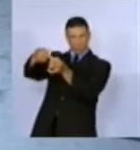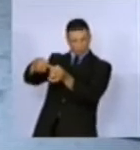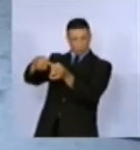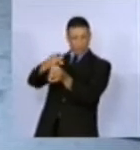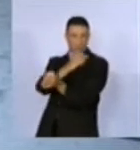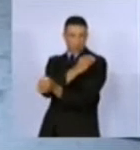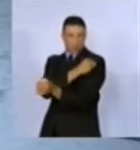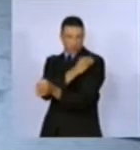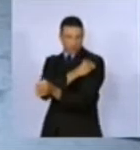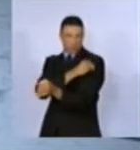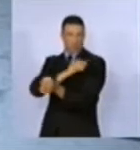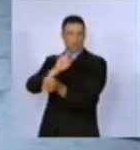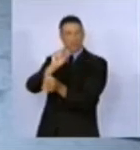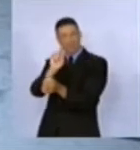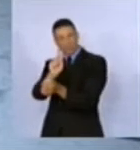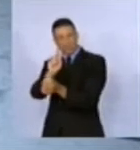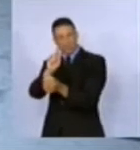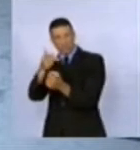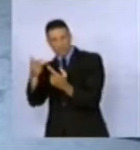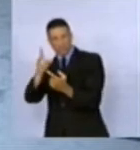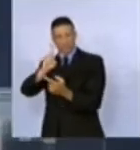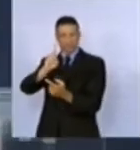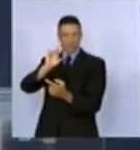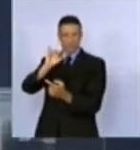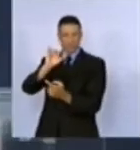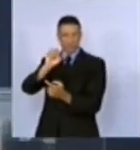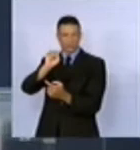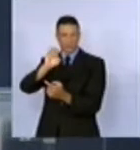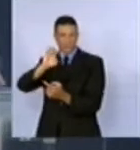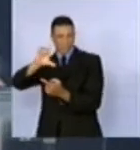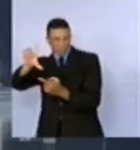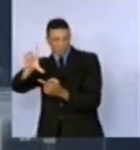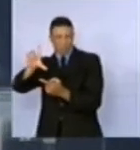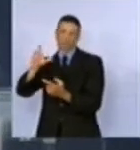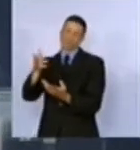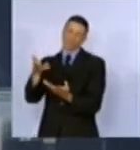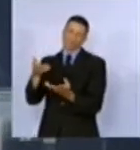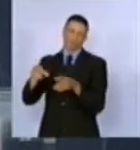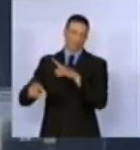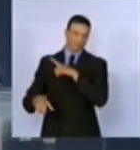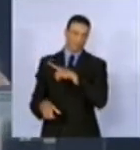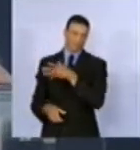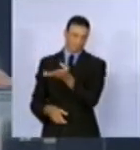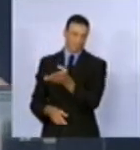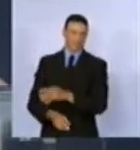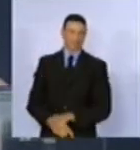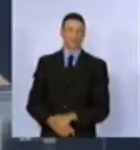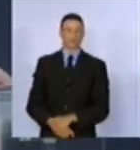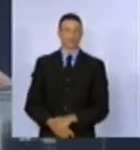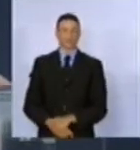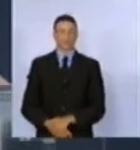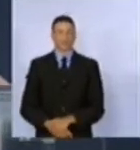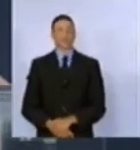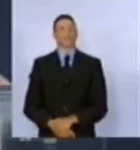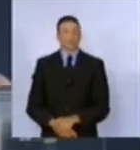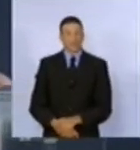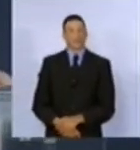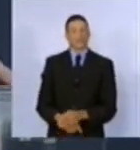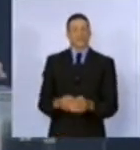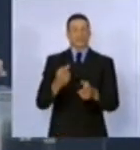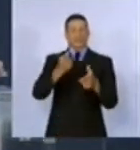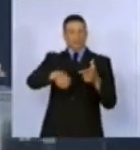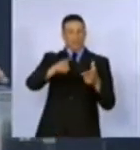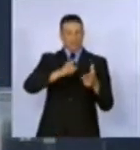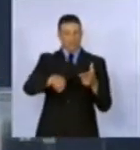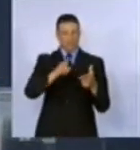implementos e equipamentos utiliza diesel o bom é junto com as dificuldades junto com os desafios